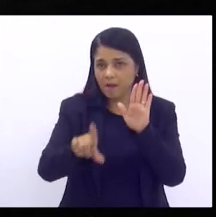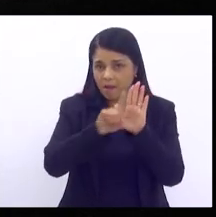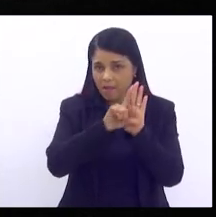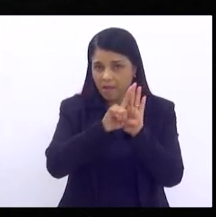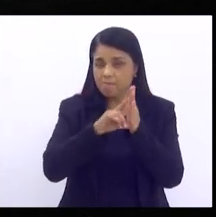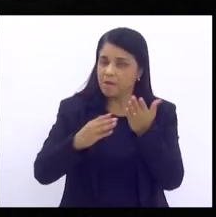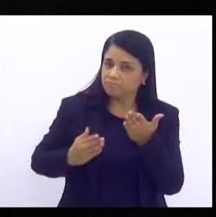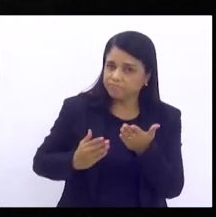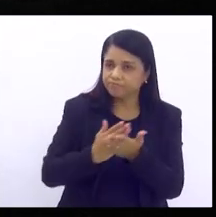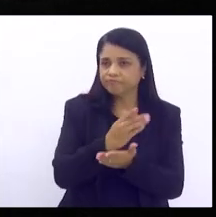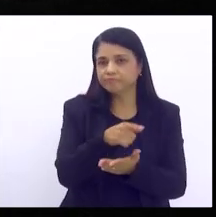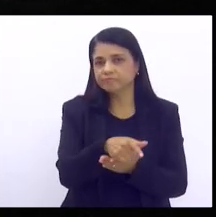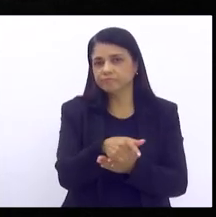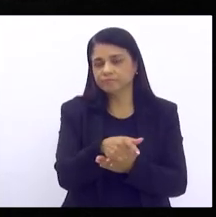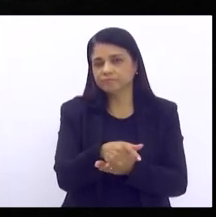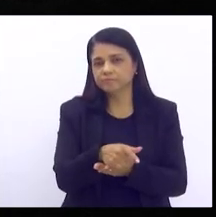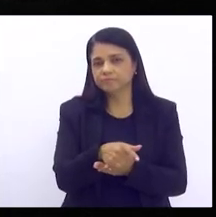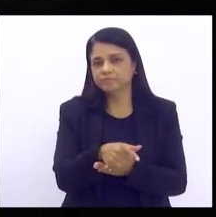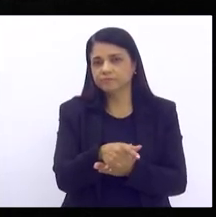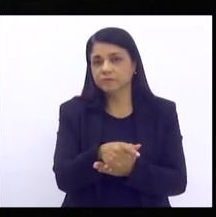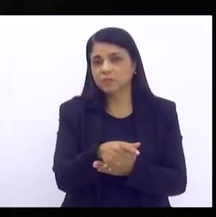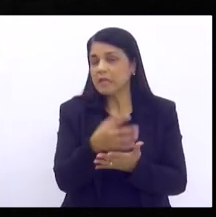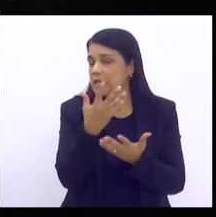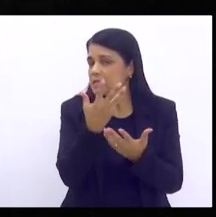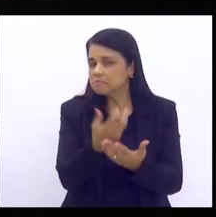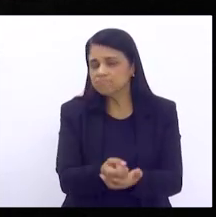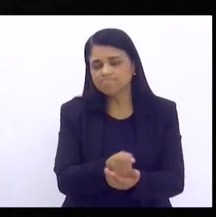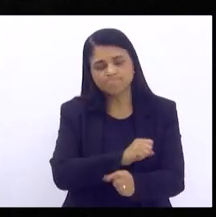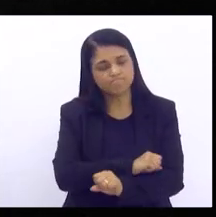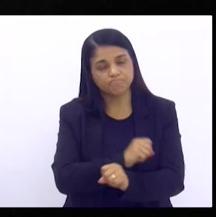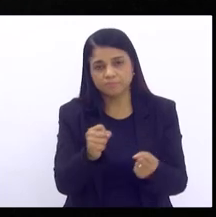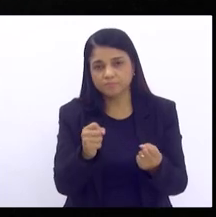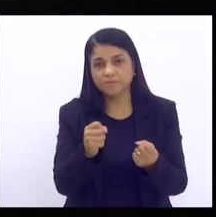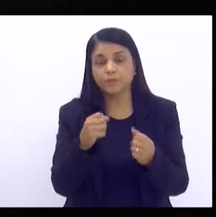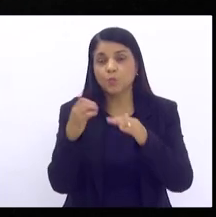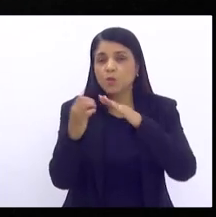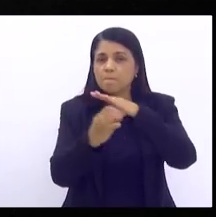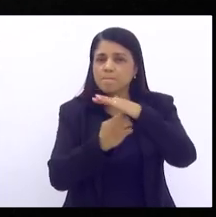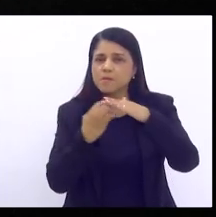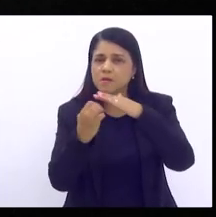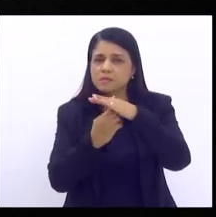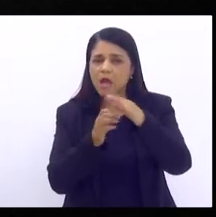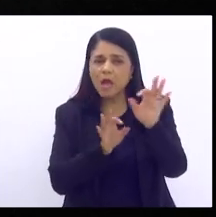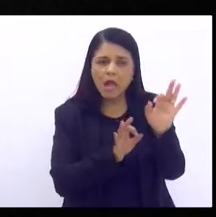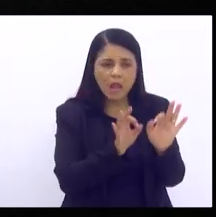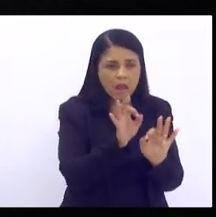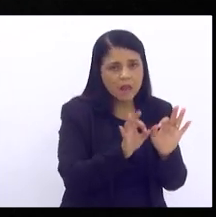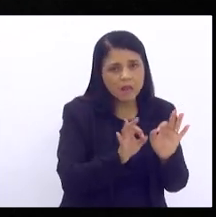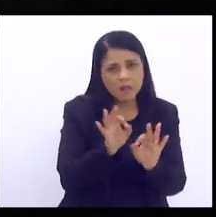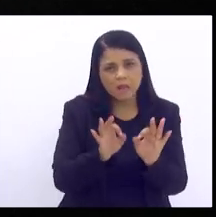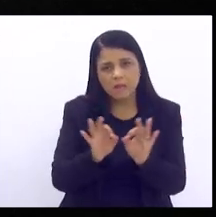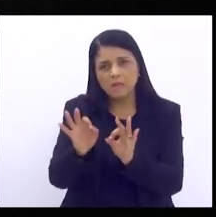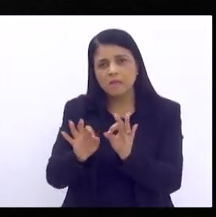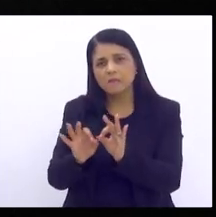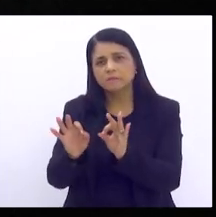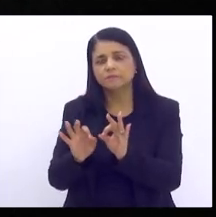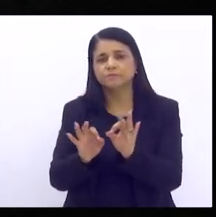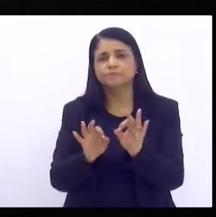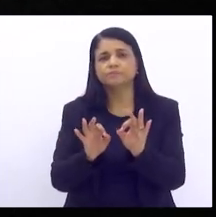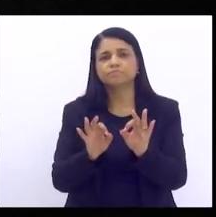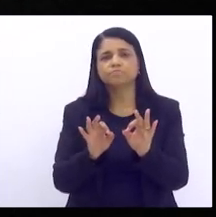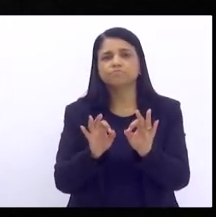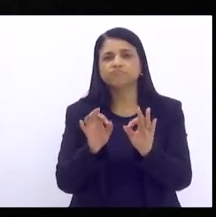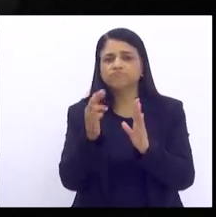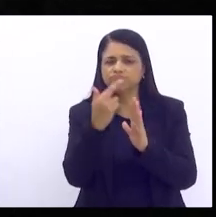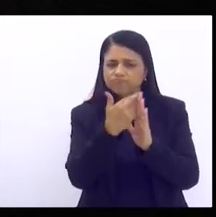aprovação, porque é inadmissível o empresário ele elaborar, tem todos os trâmites para